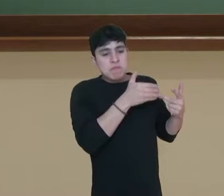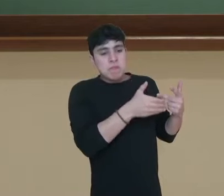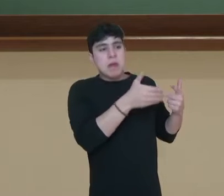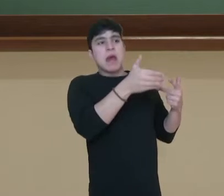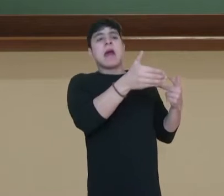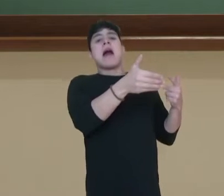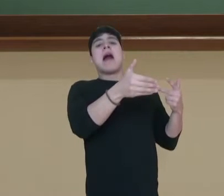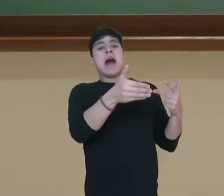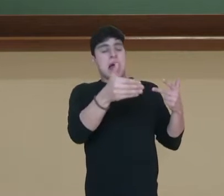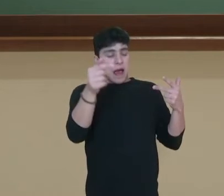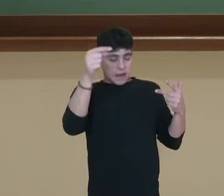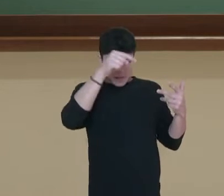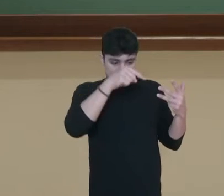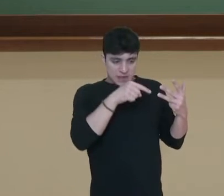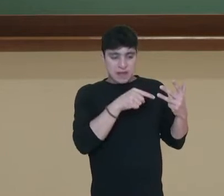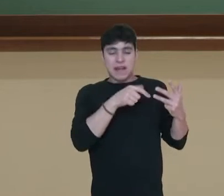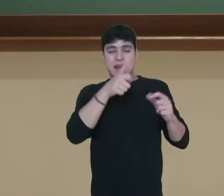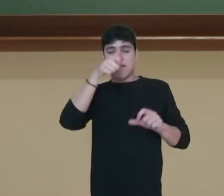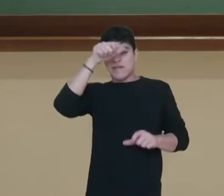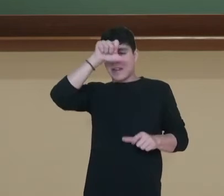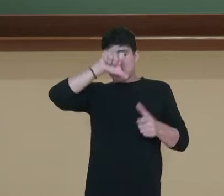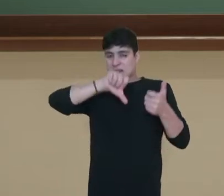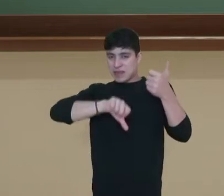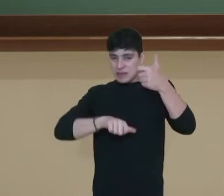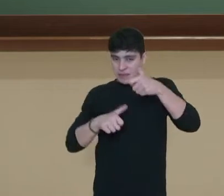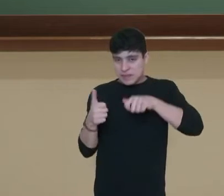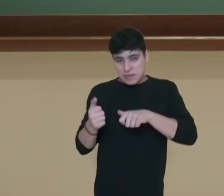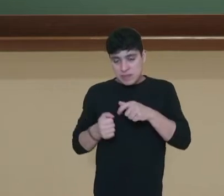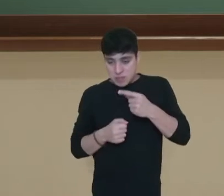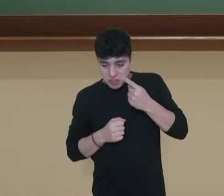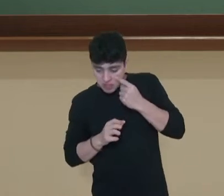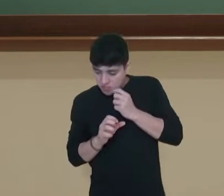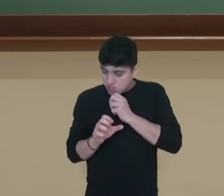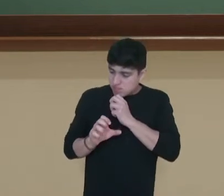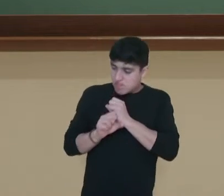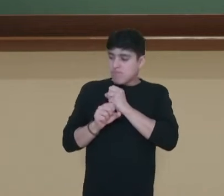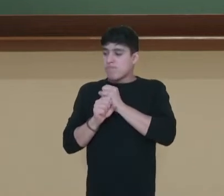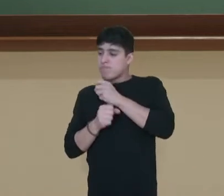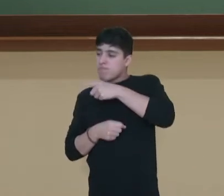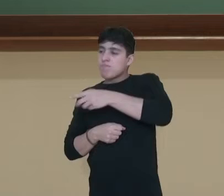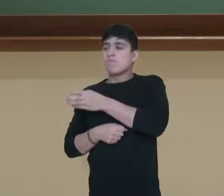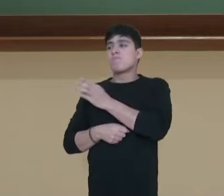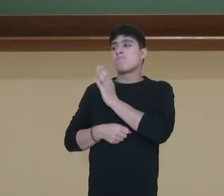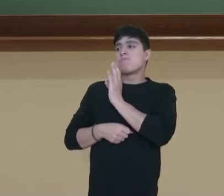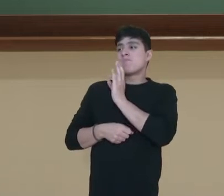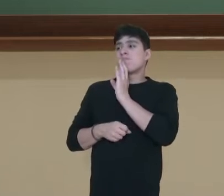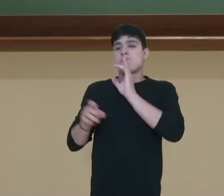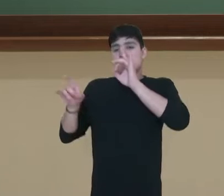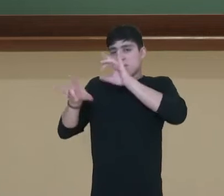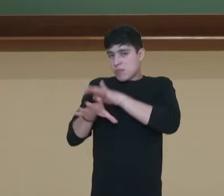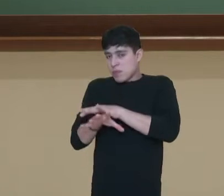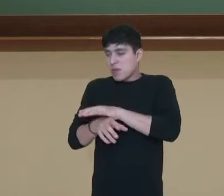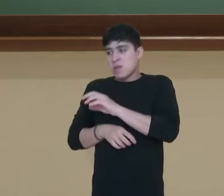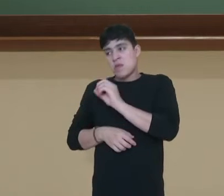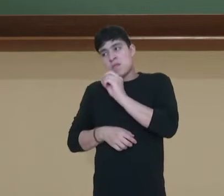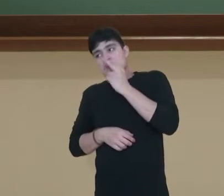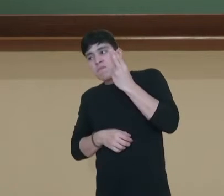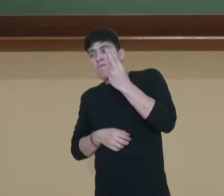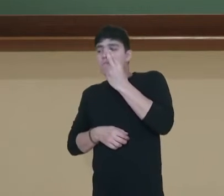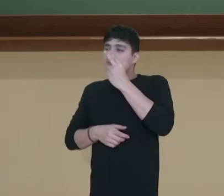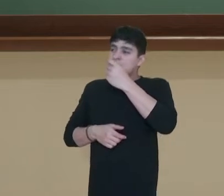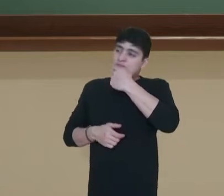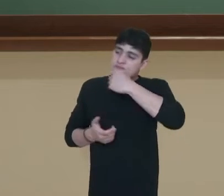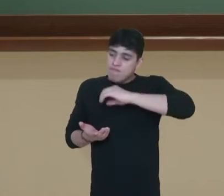cotidiano chega numa avaliação, né? Para medir se a gente teve aquele conhecimento ou não. E agora a gente vai pensar um pouquinho sobre